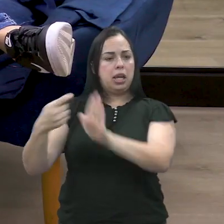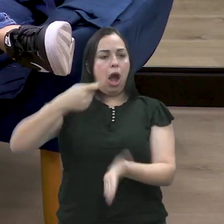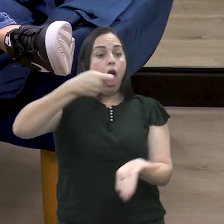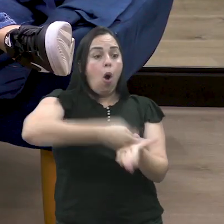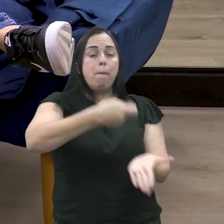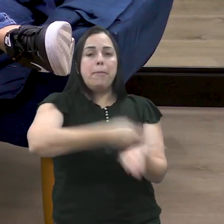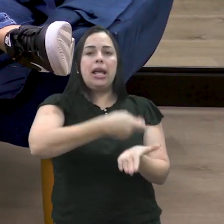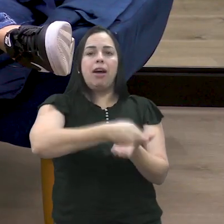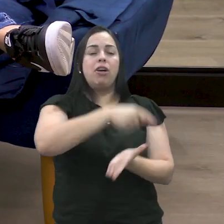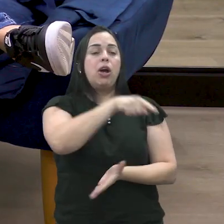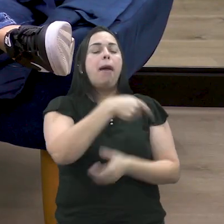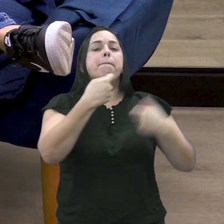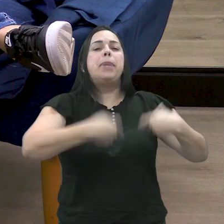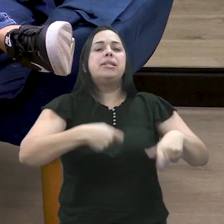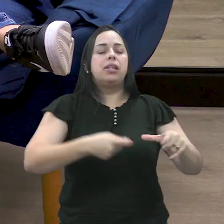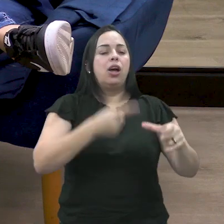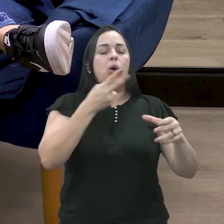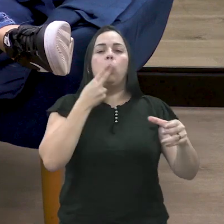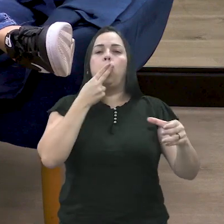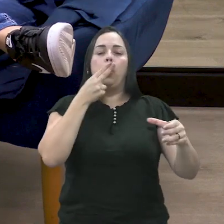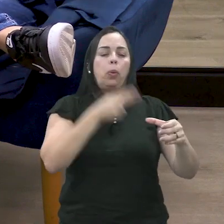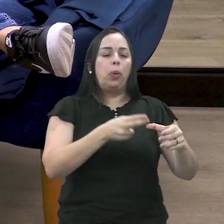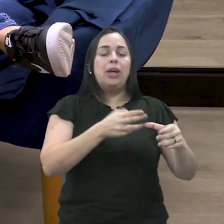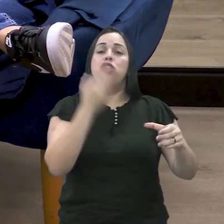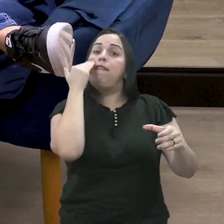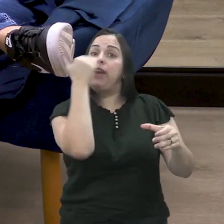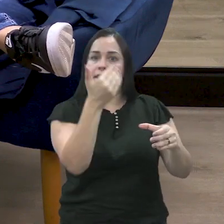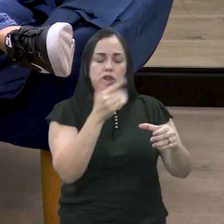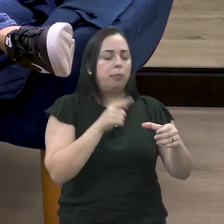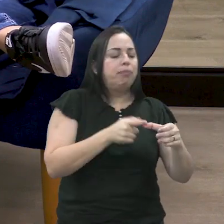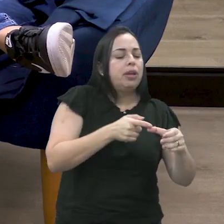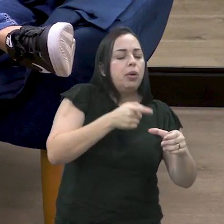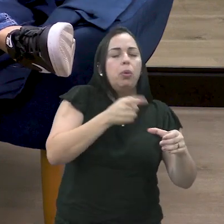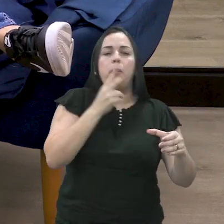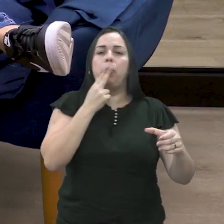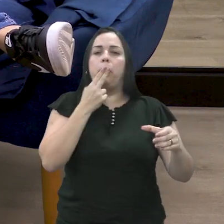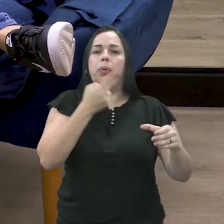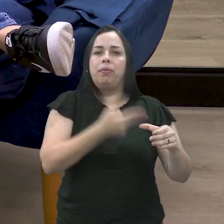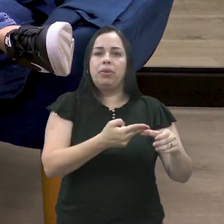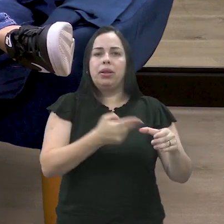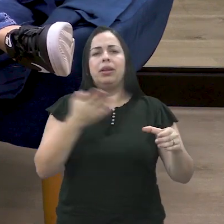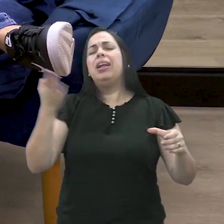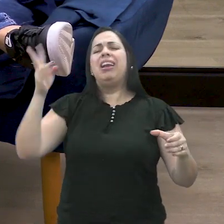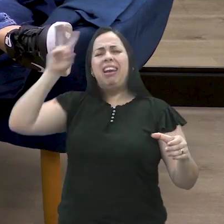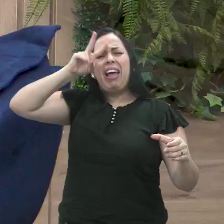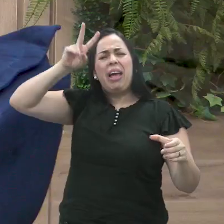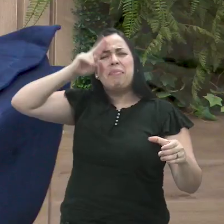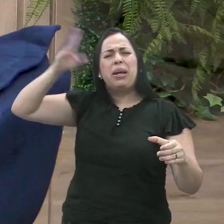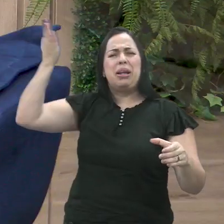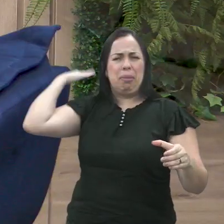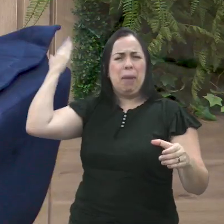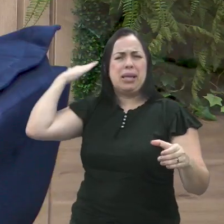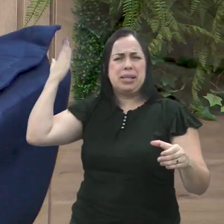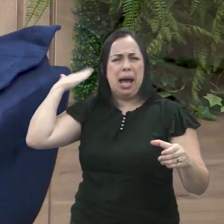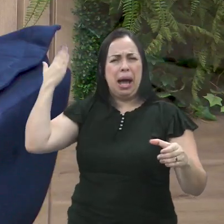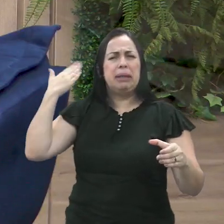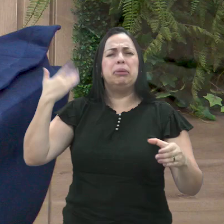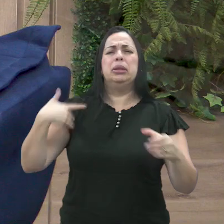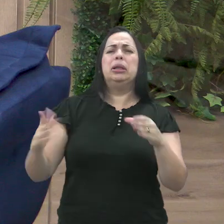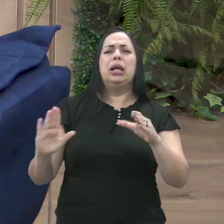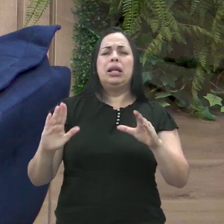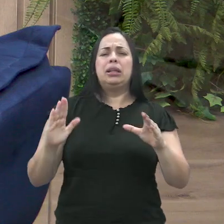que obrigava esses estabelecimentos a terem cinzeiros de frente às suas fachadas. Sim. Logo após aquela proibição do fumo em